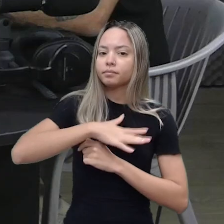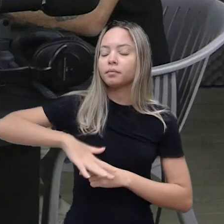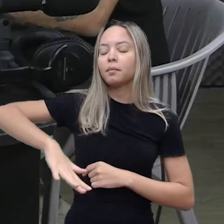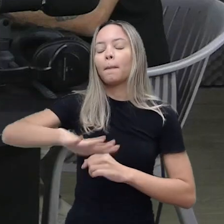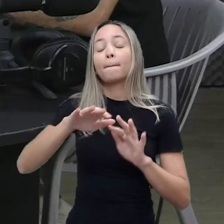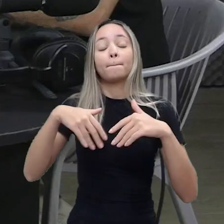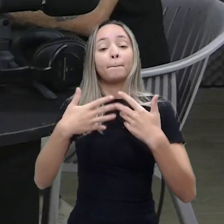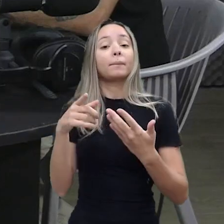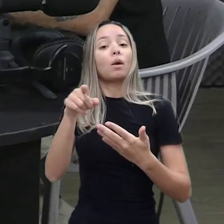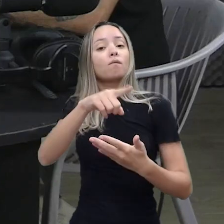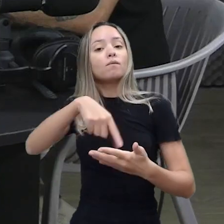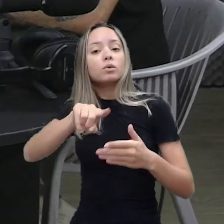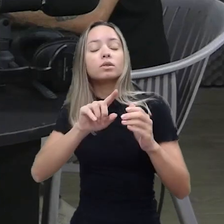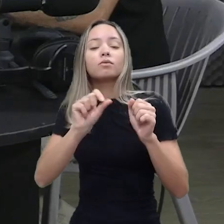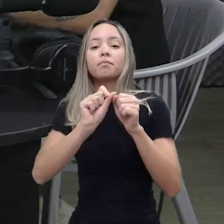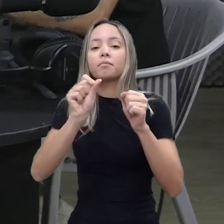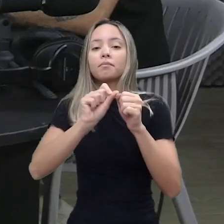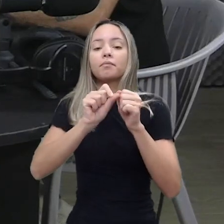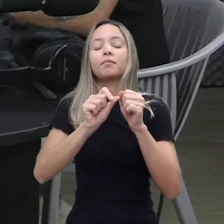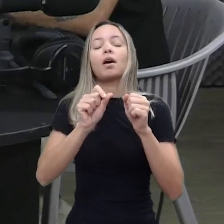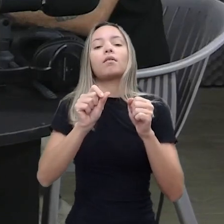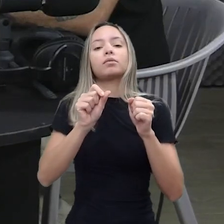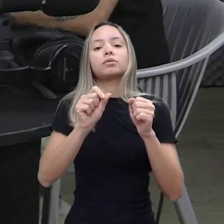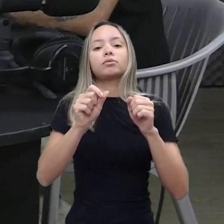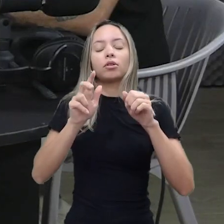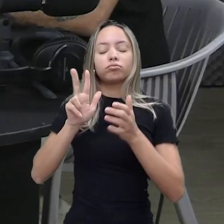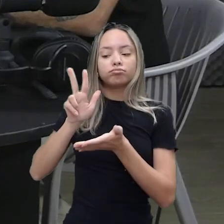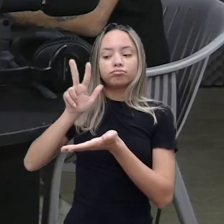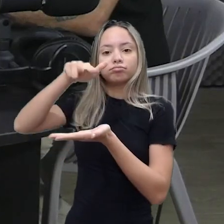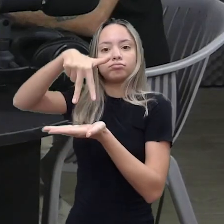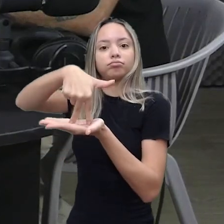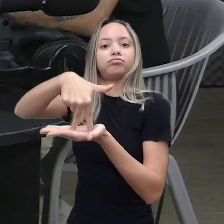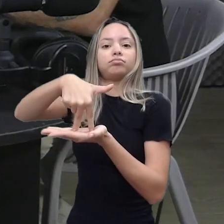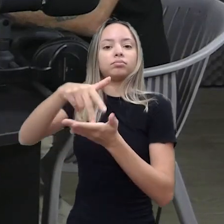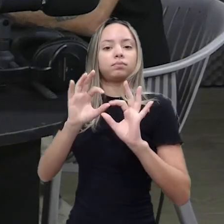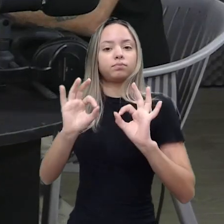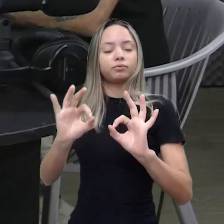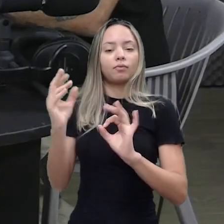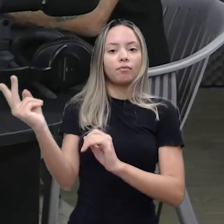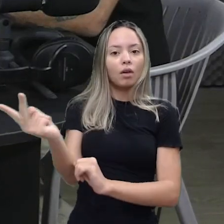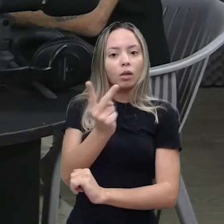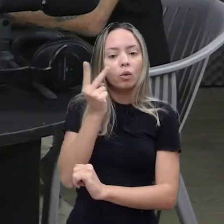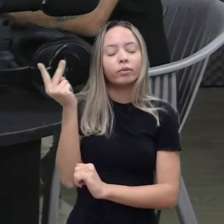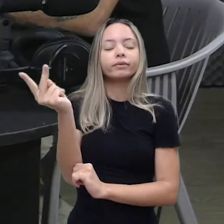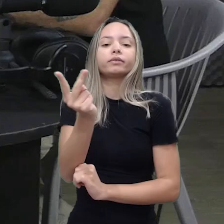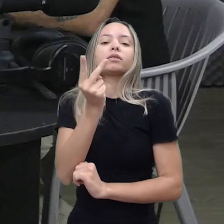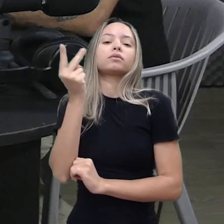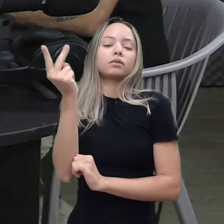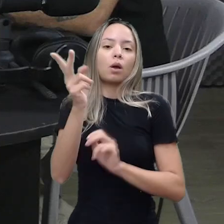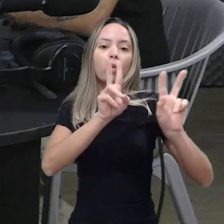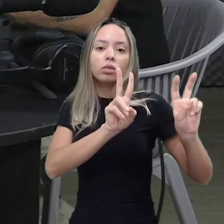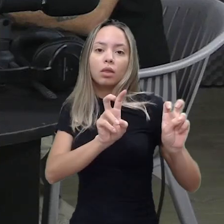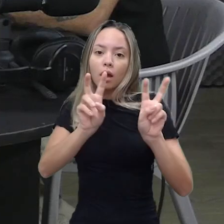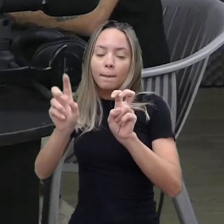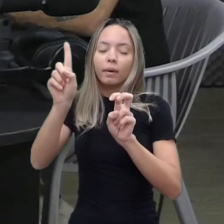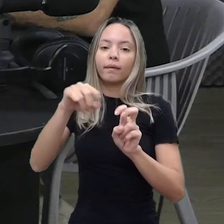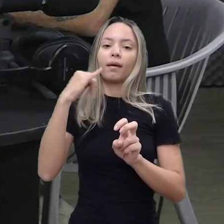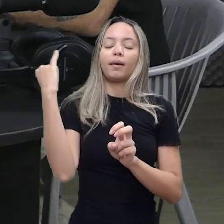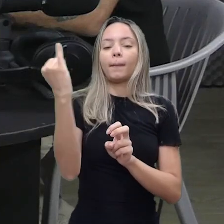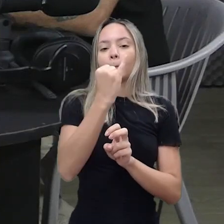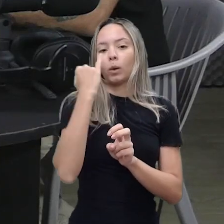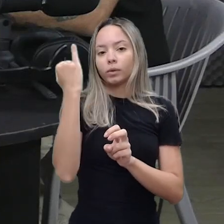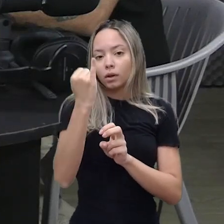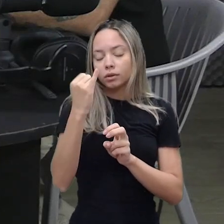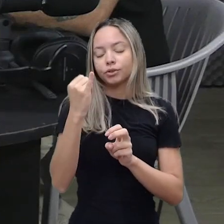com espaço, né, de muita potência mesmo, de muita valorização de temas que hoje são muito relevantes,